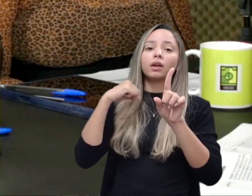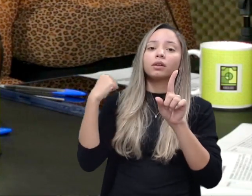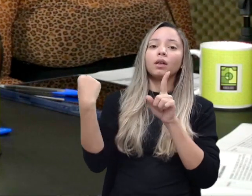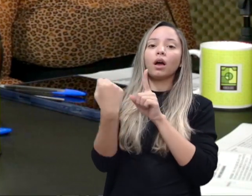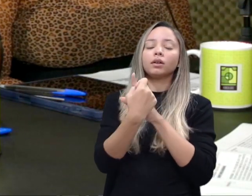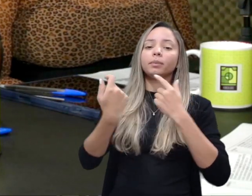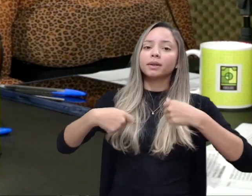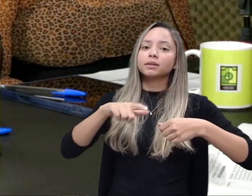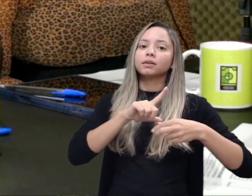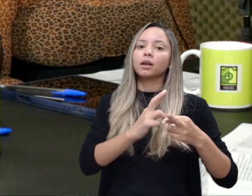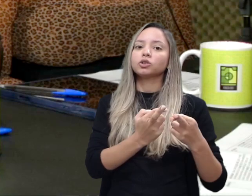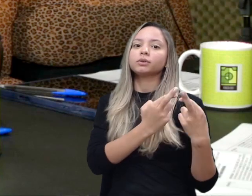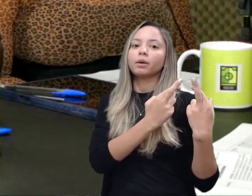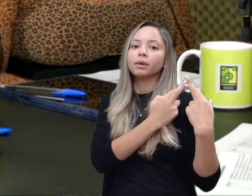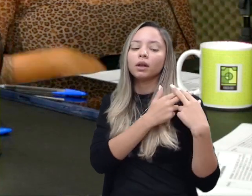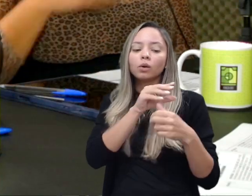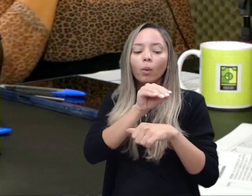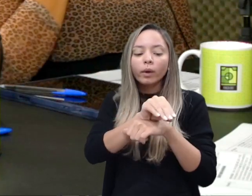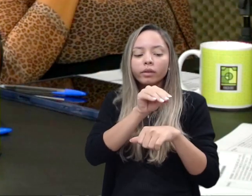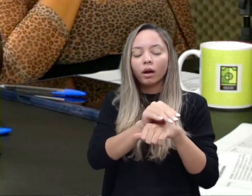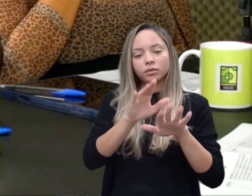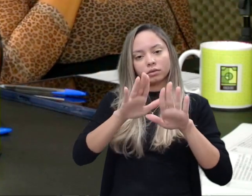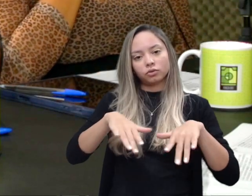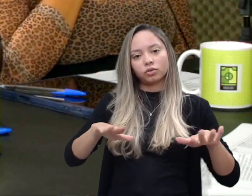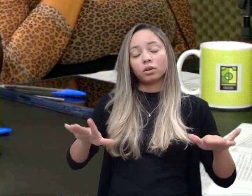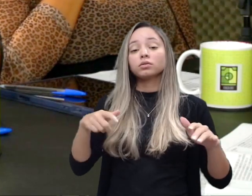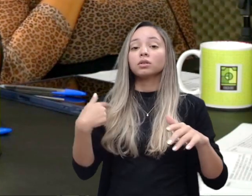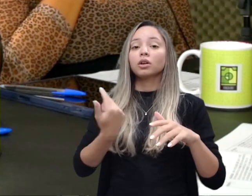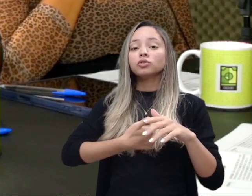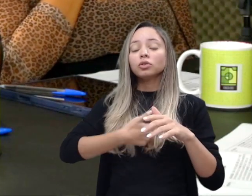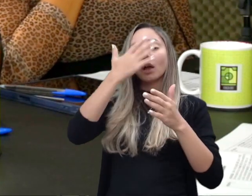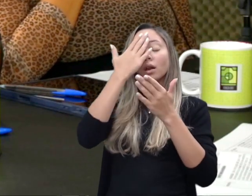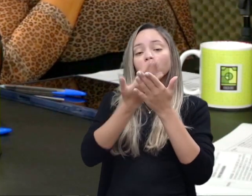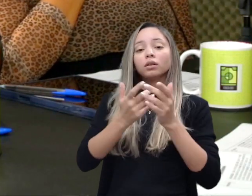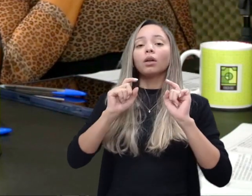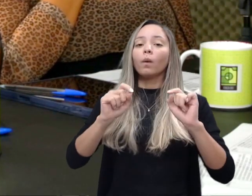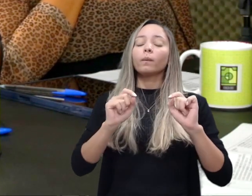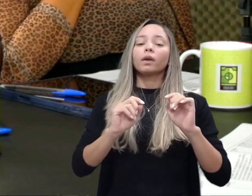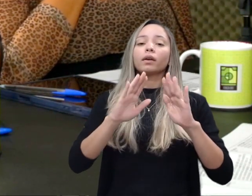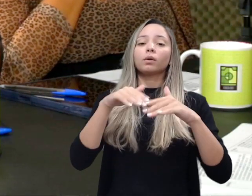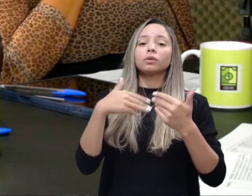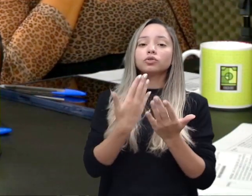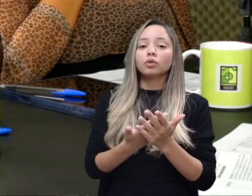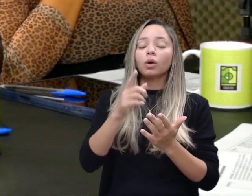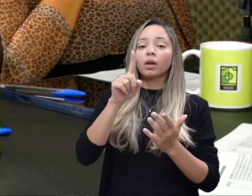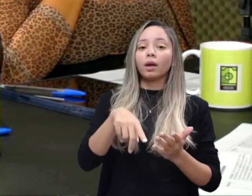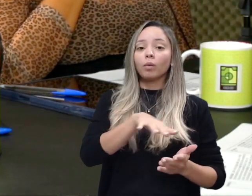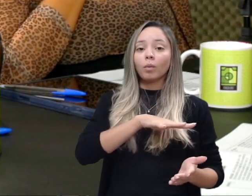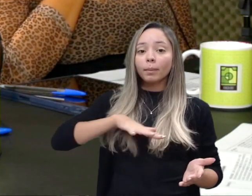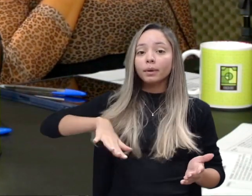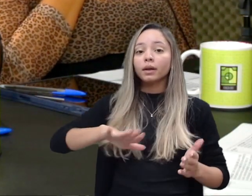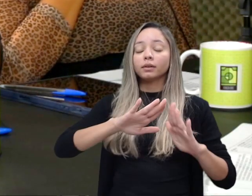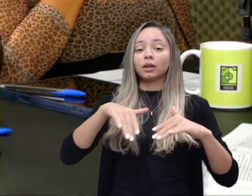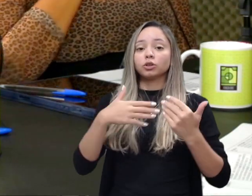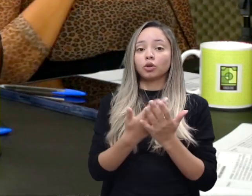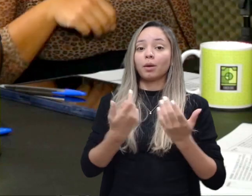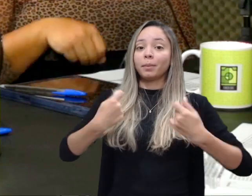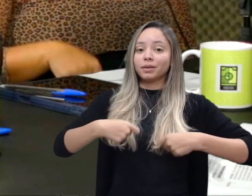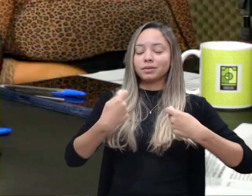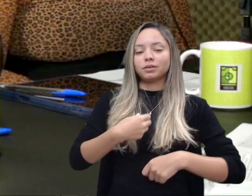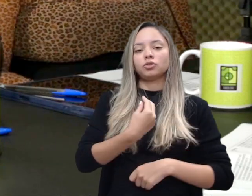idade escolar. E a gente pensa e acredita que a escola é realmente o ambiente onde a criança deve estar, se ela tem idade para